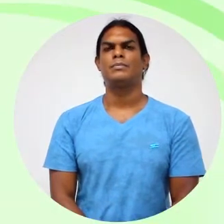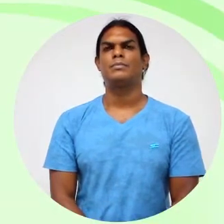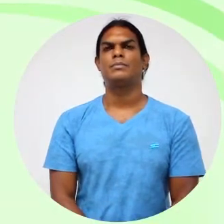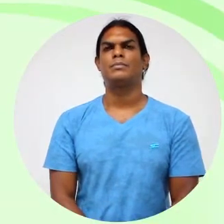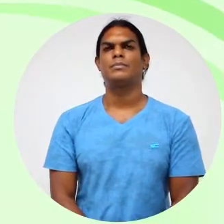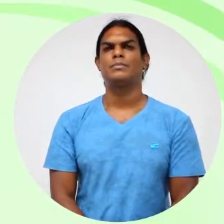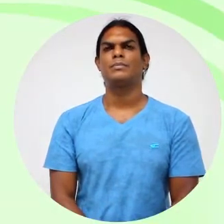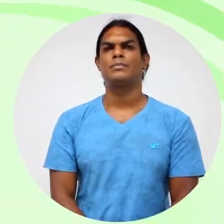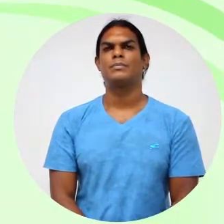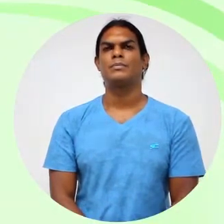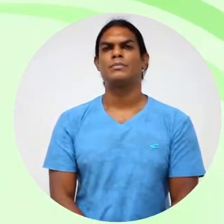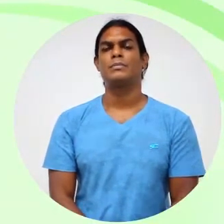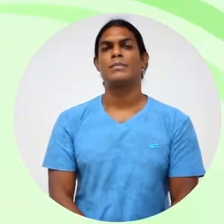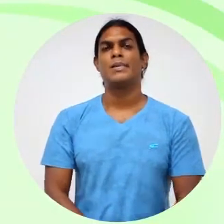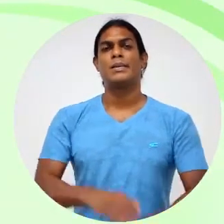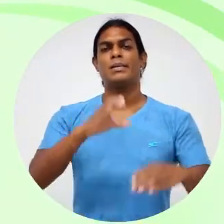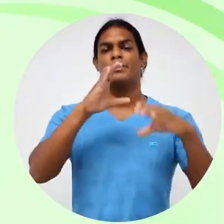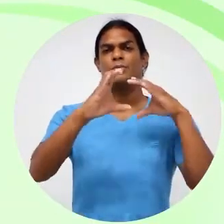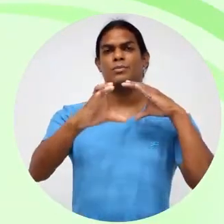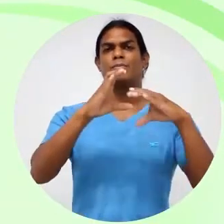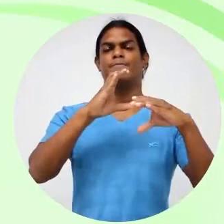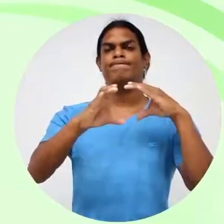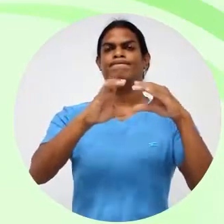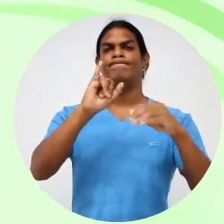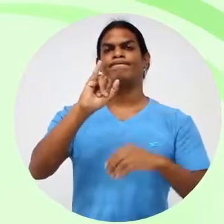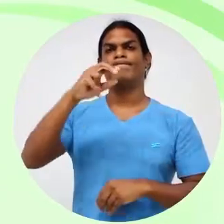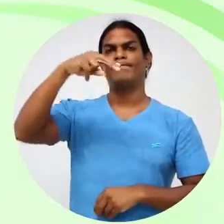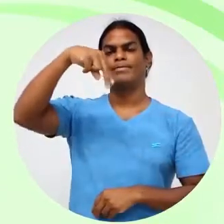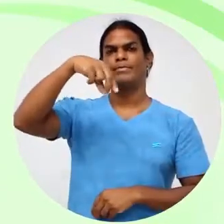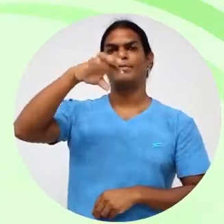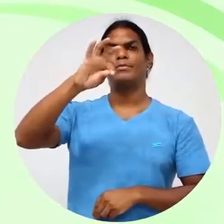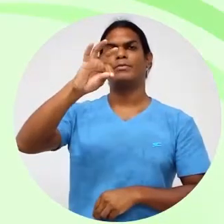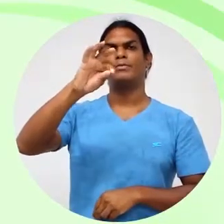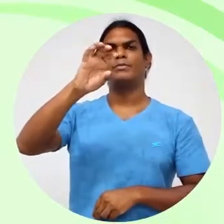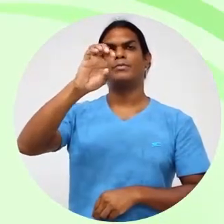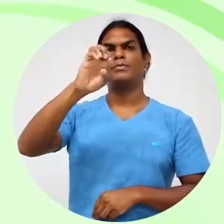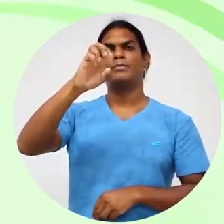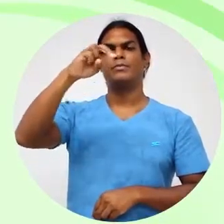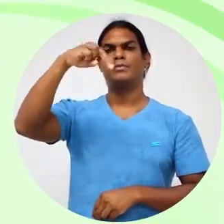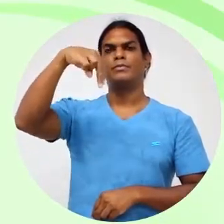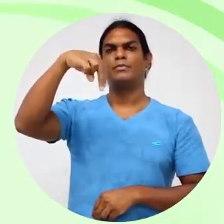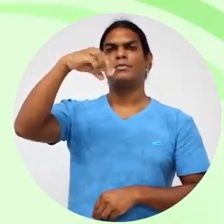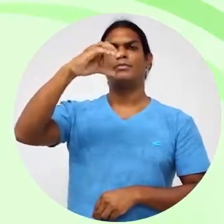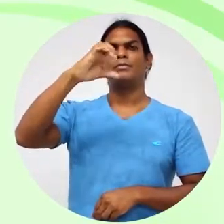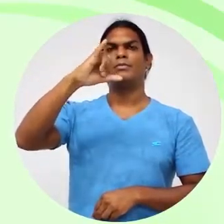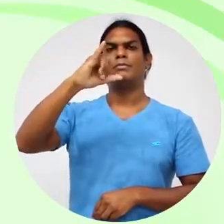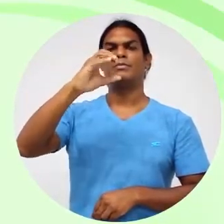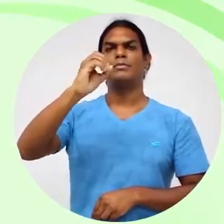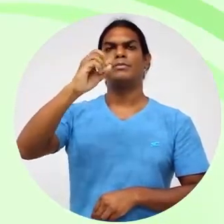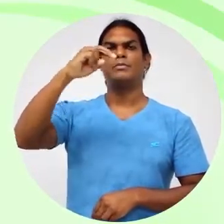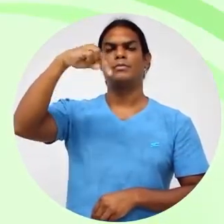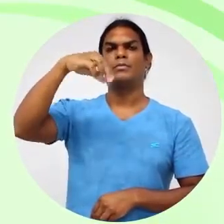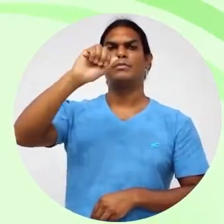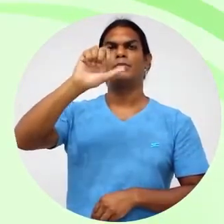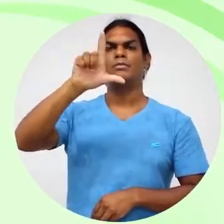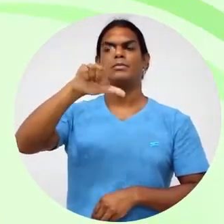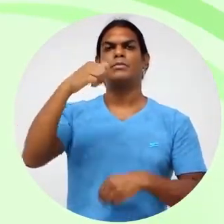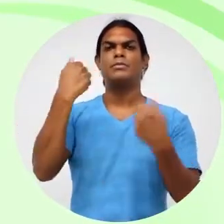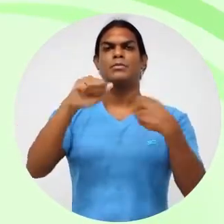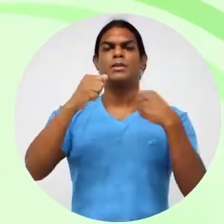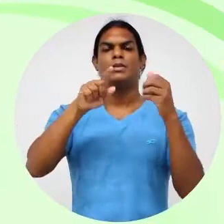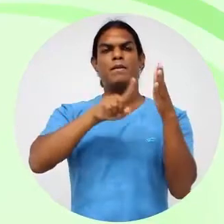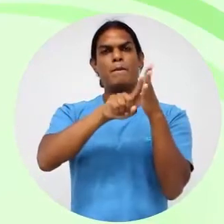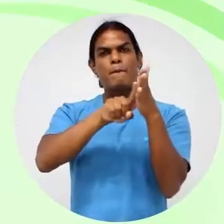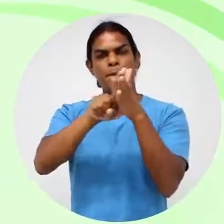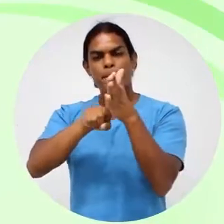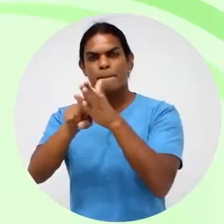aquela comunicação que intenciona um determinado fim. Então, eu tenho que abordar, eu tenho que pesquisar sobre